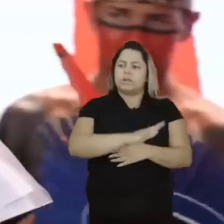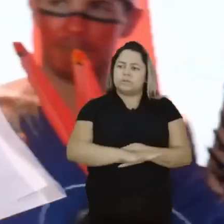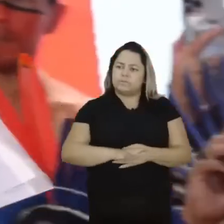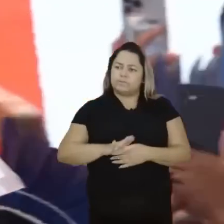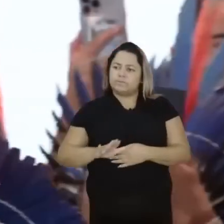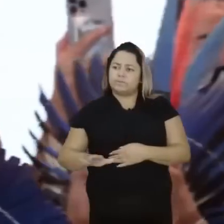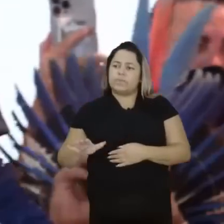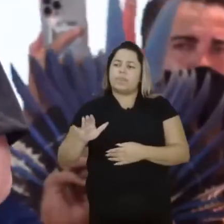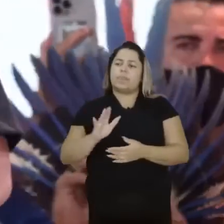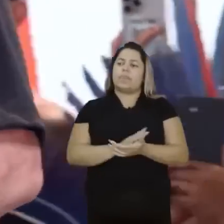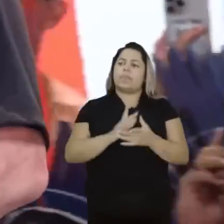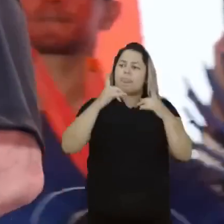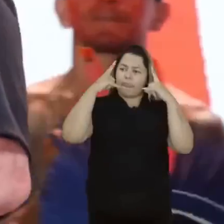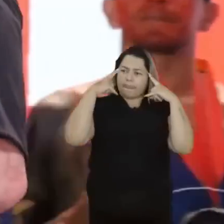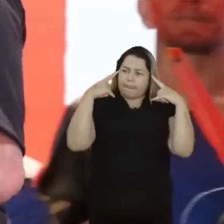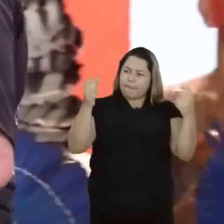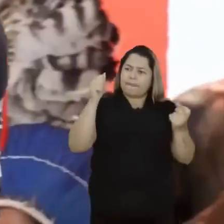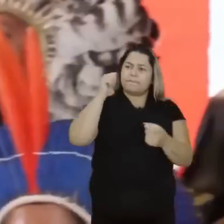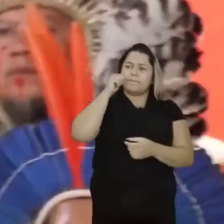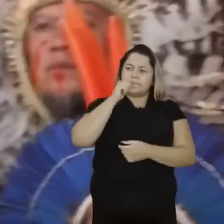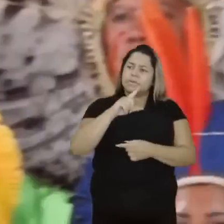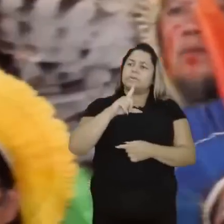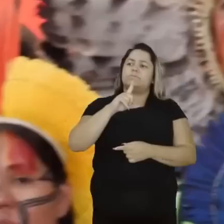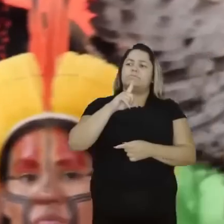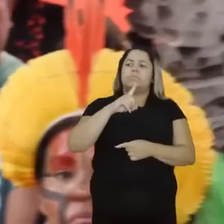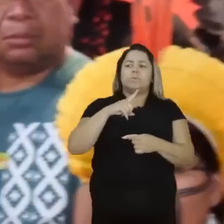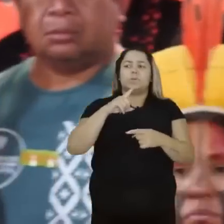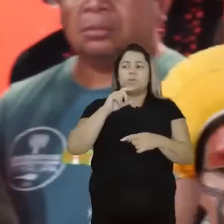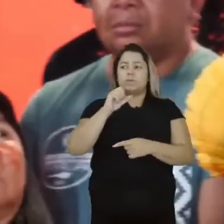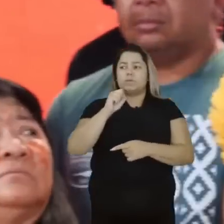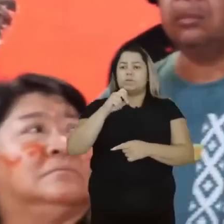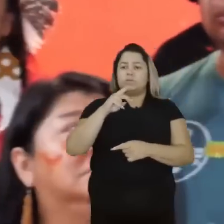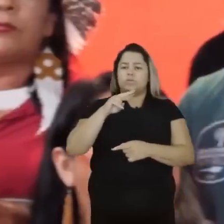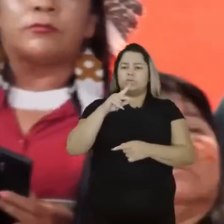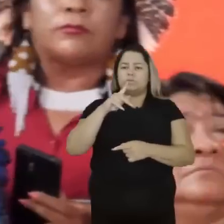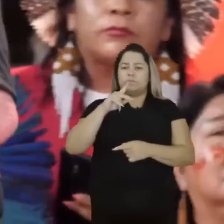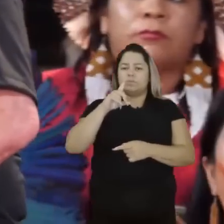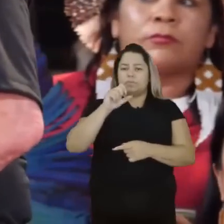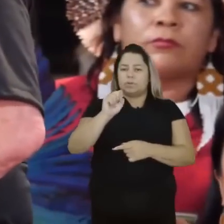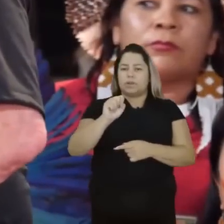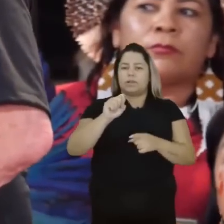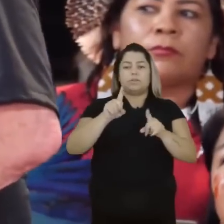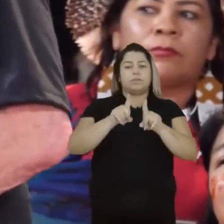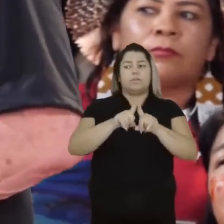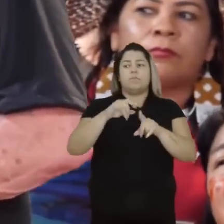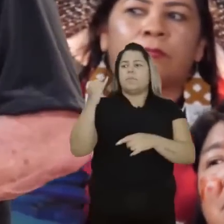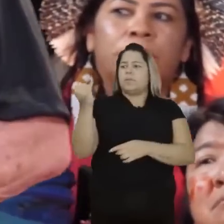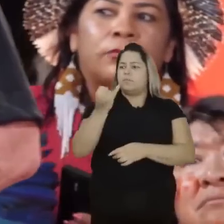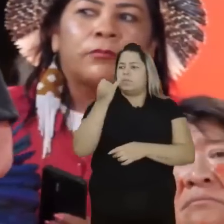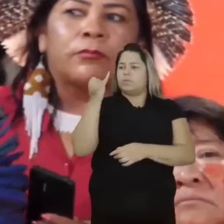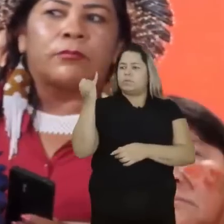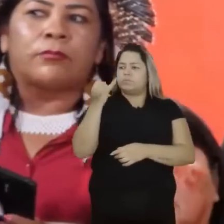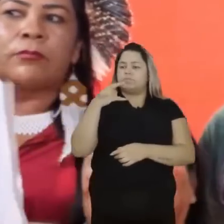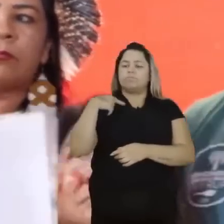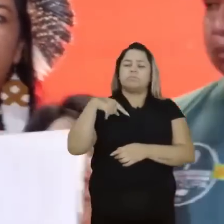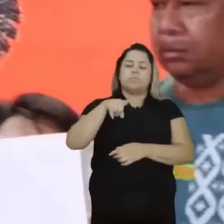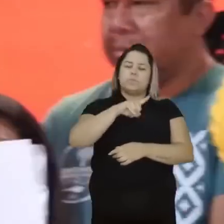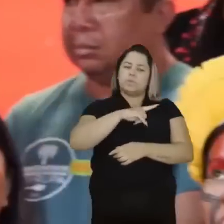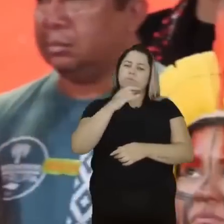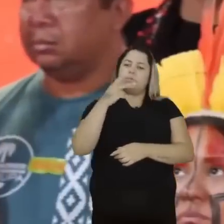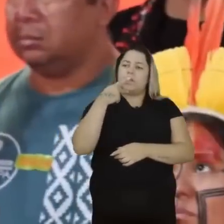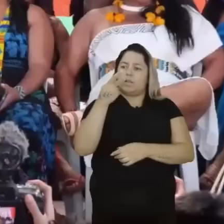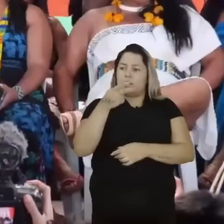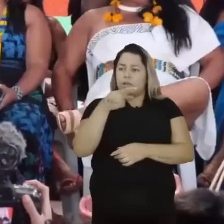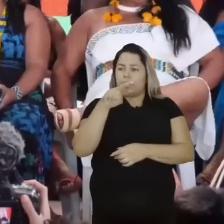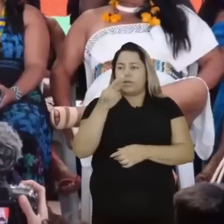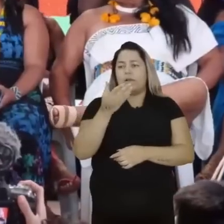sendo violentadas, mulheres estão sendo estupradas. Então, é importante a gente dizer, a